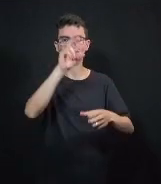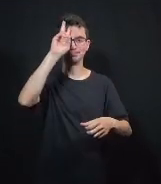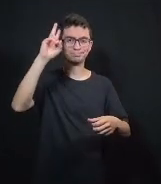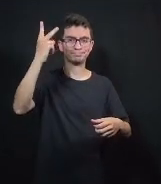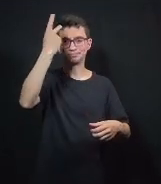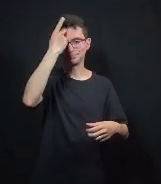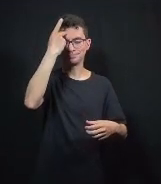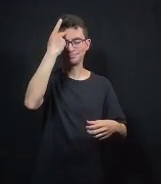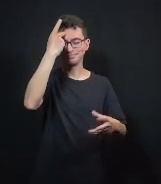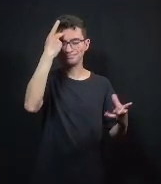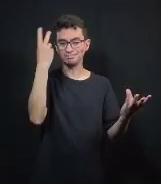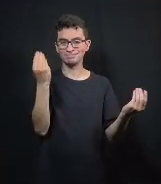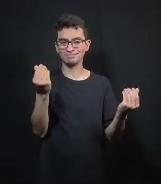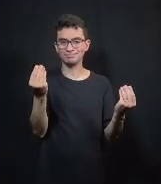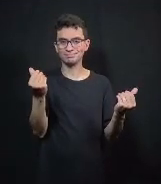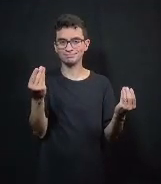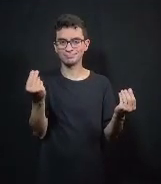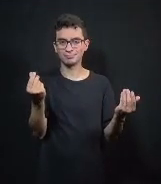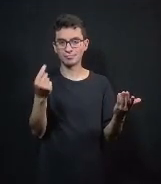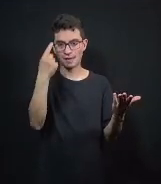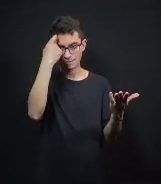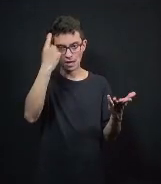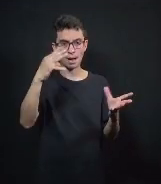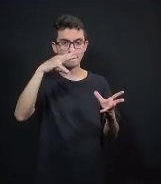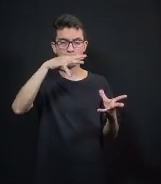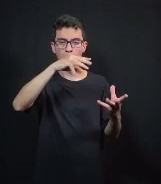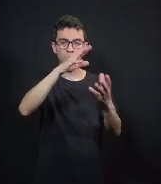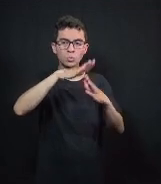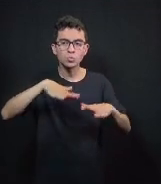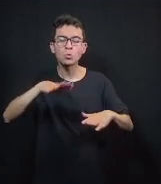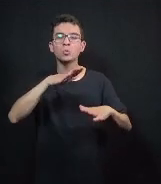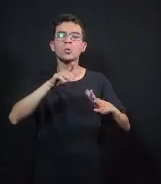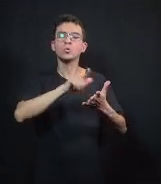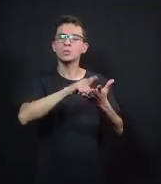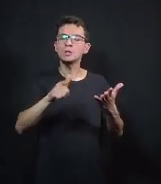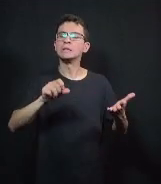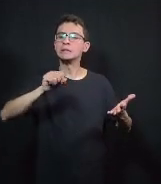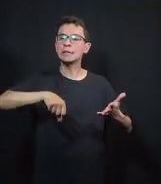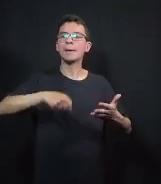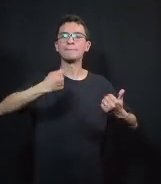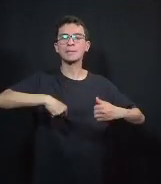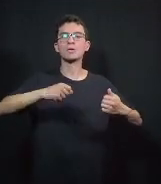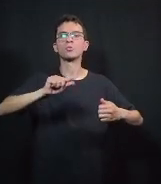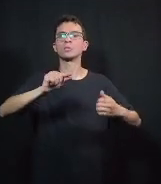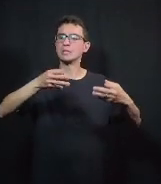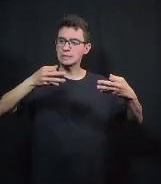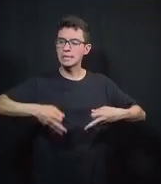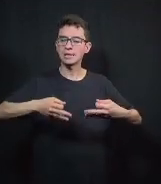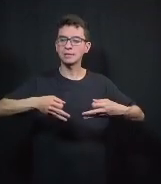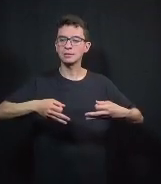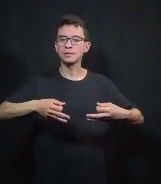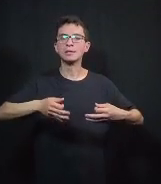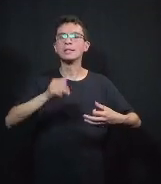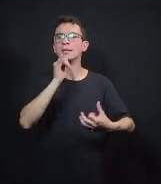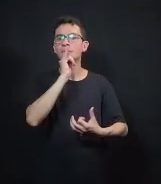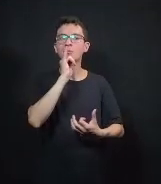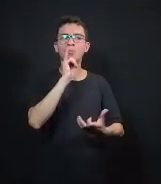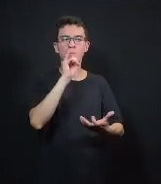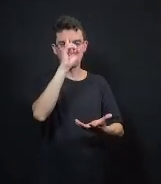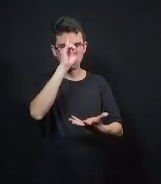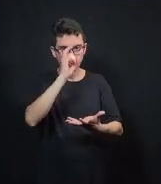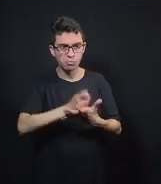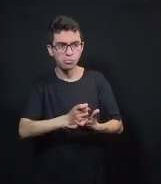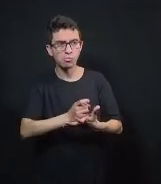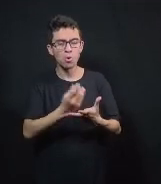leitura de ciência e de mundo mesmo que o jornalismo faz precisa ser mais matizada para dar conta